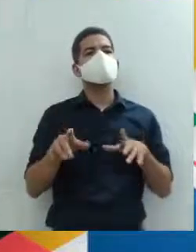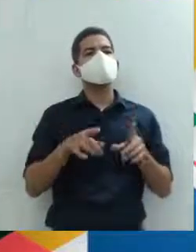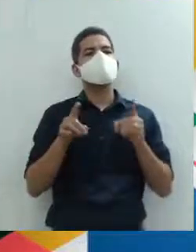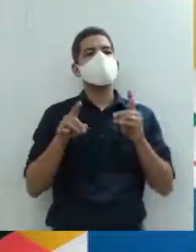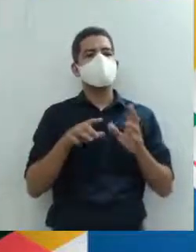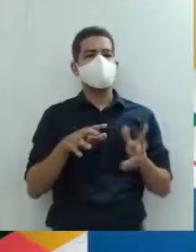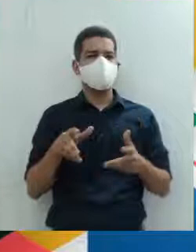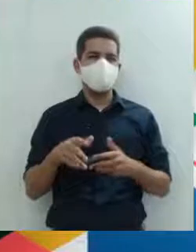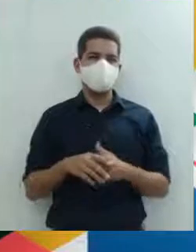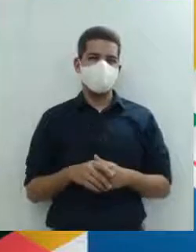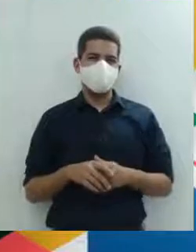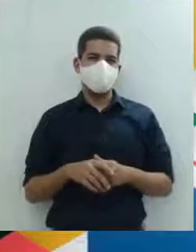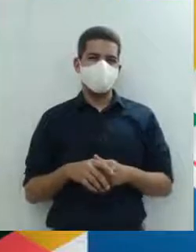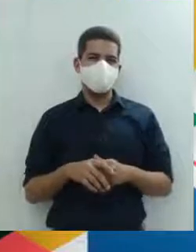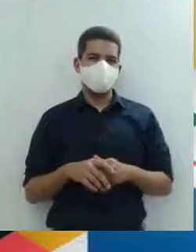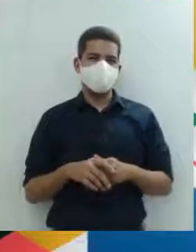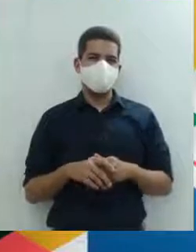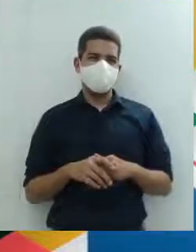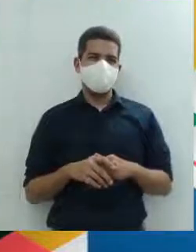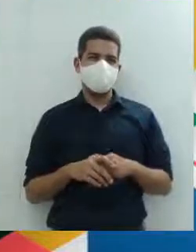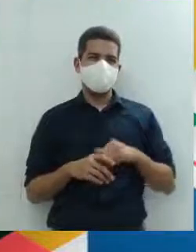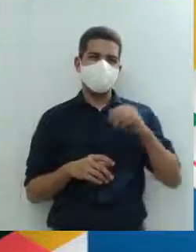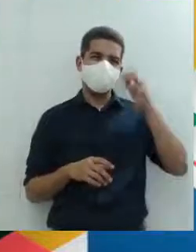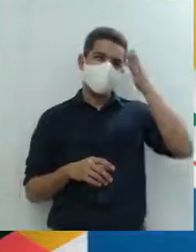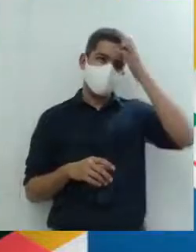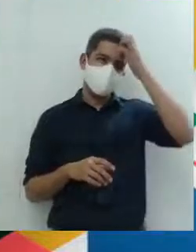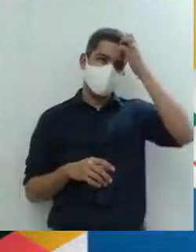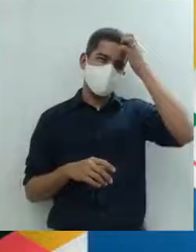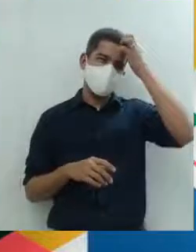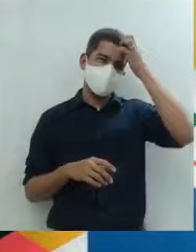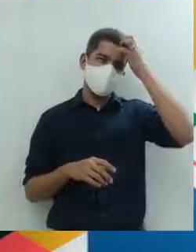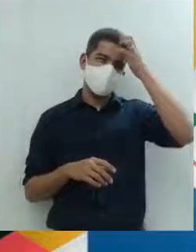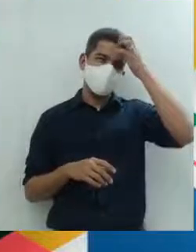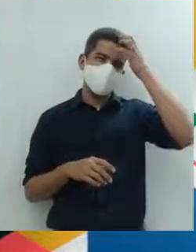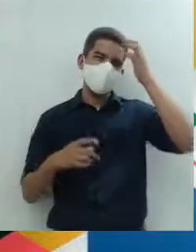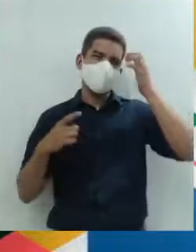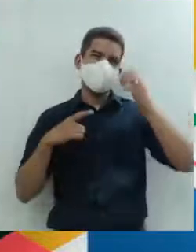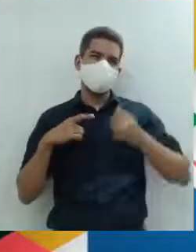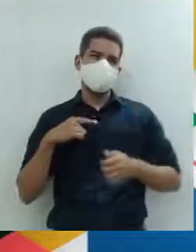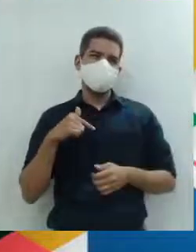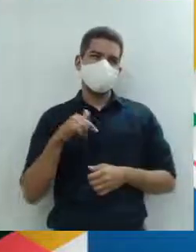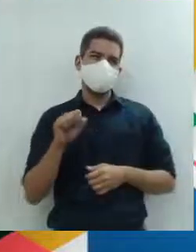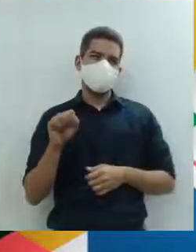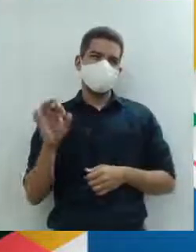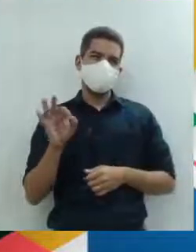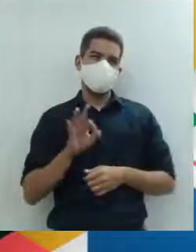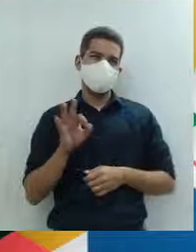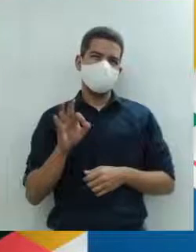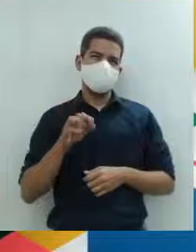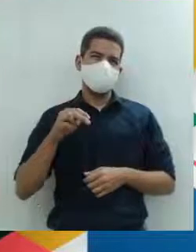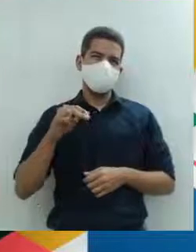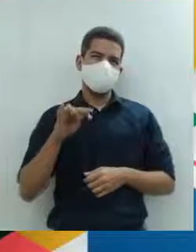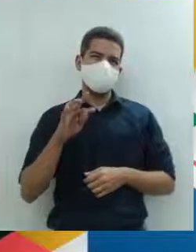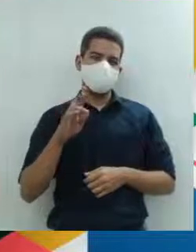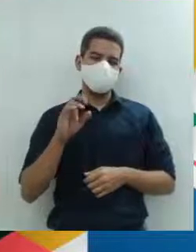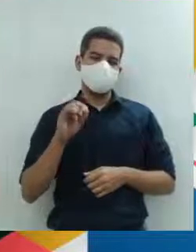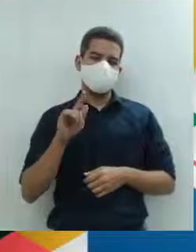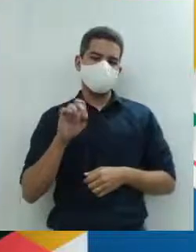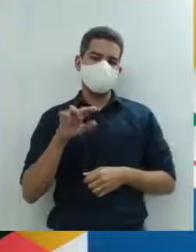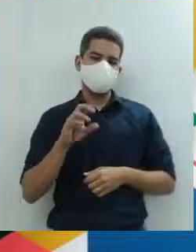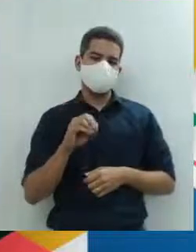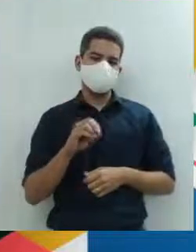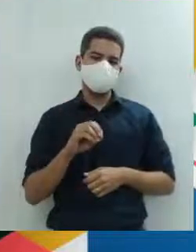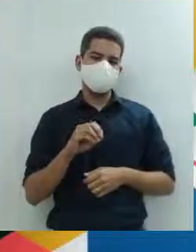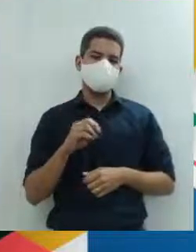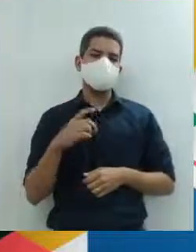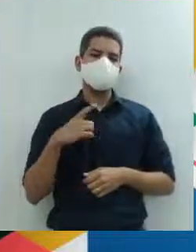Por exemplo, a primeira camada lá, que é a troposfera, veja, ela é formada aí 78% de nitrogênio. O oxigênio, que é o segundo gás que